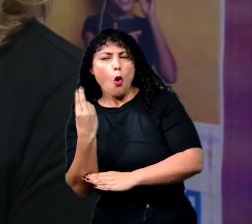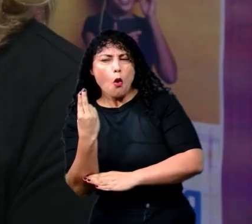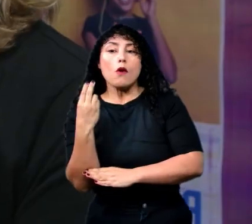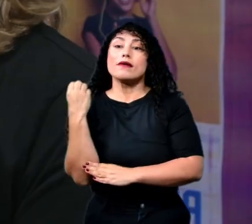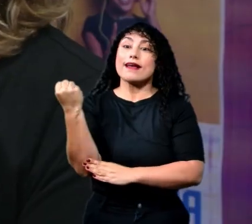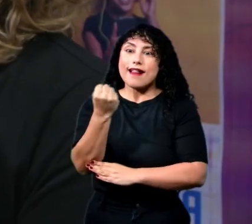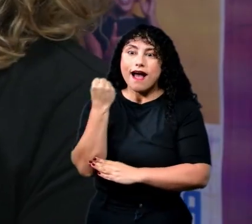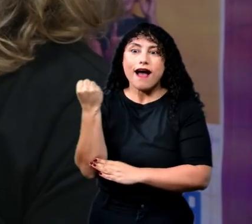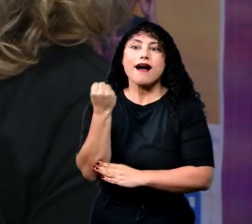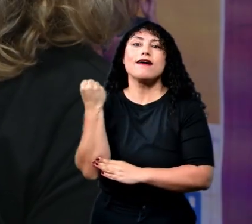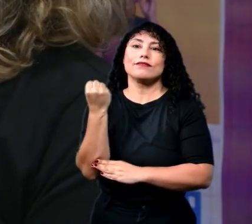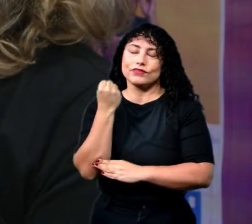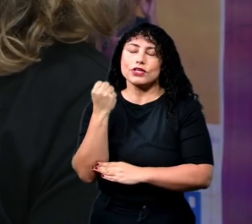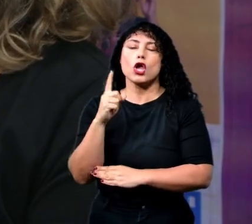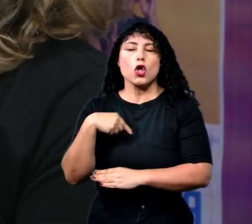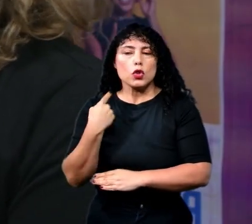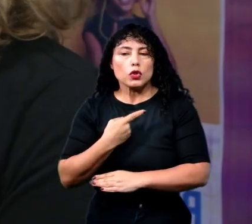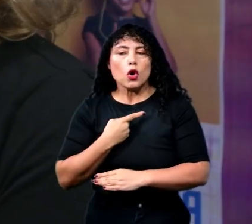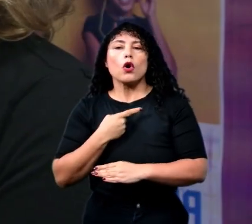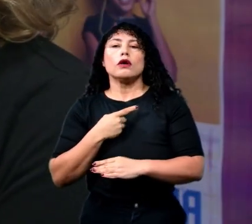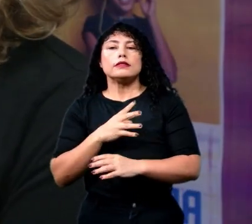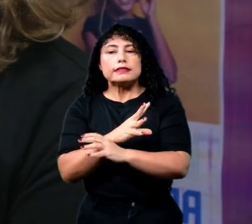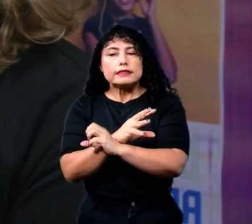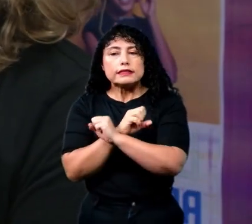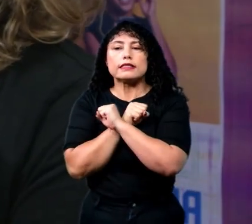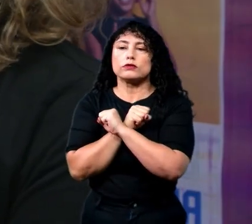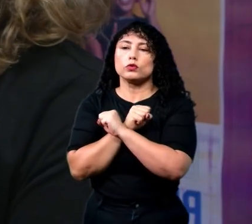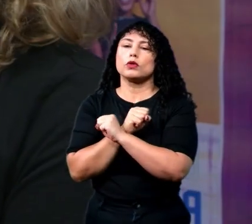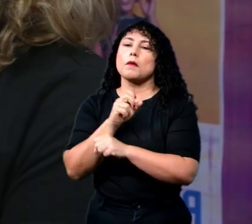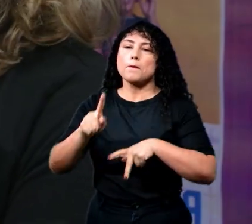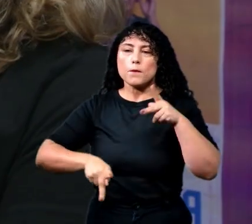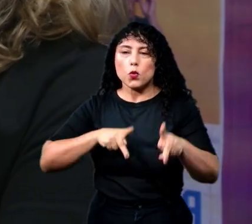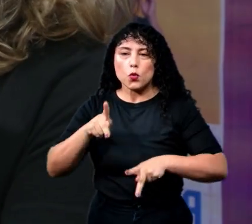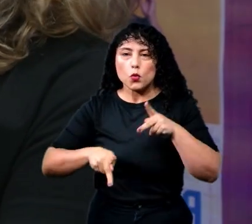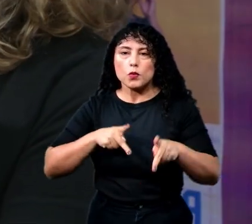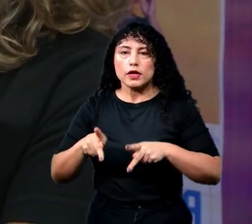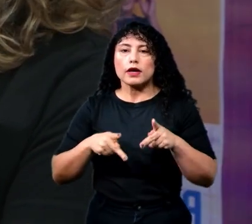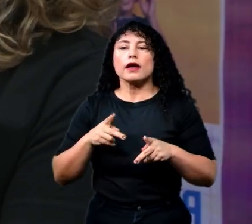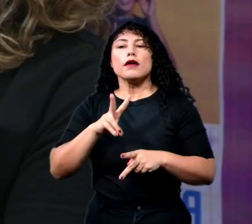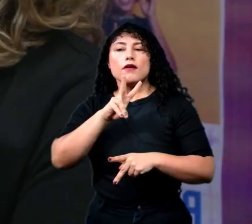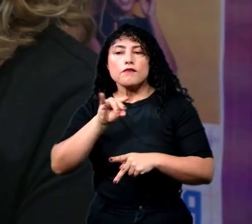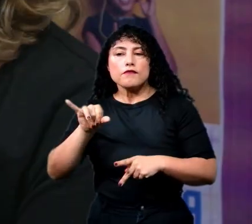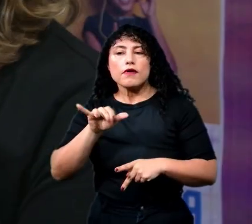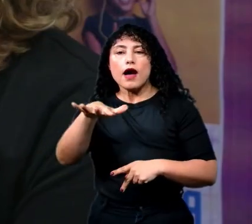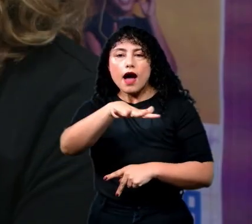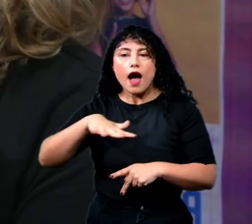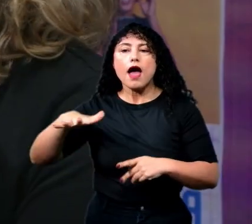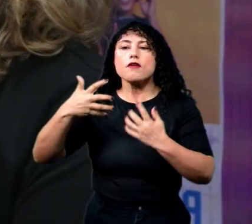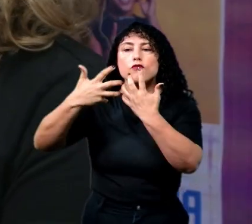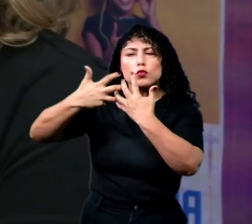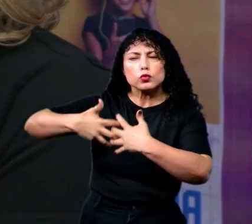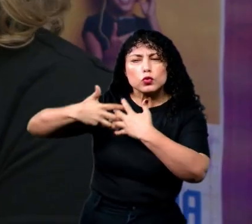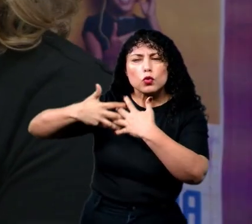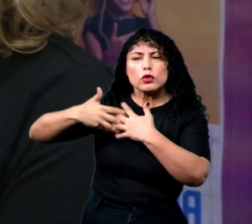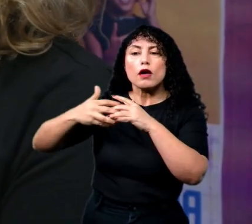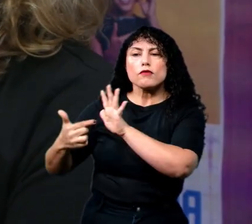mais graves, aí sim a gente pode fazer uma censura pública, né? Que é algo que aí vai para o assentamento funcional, que